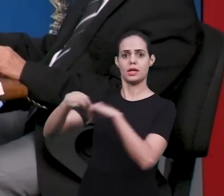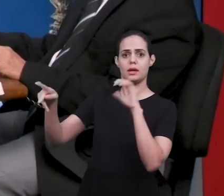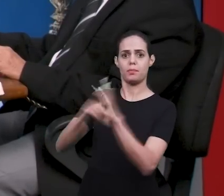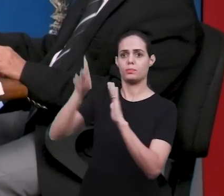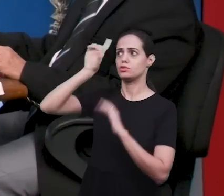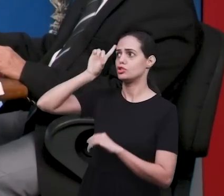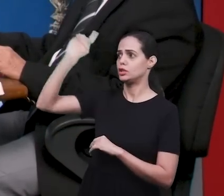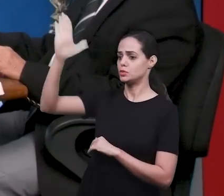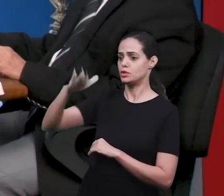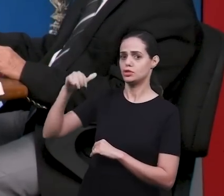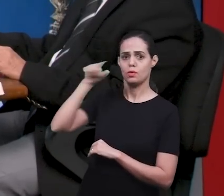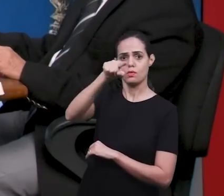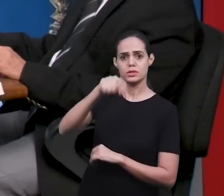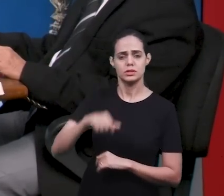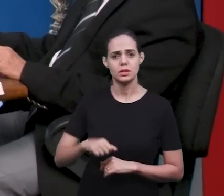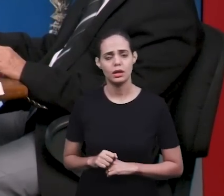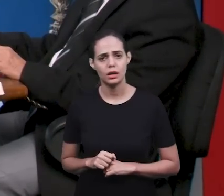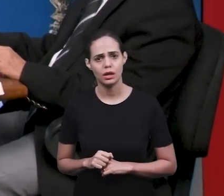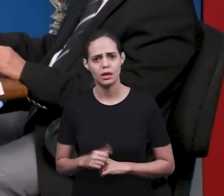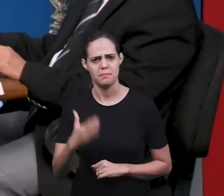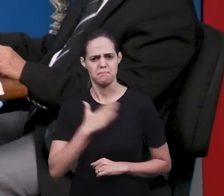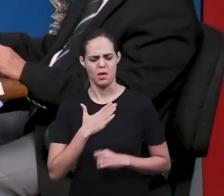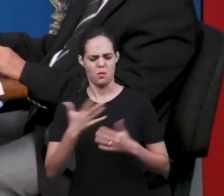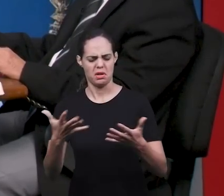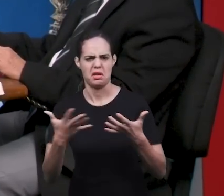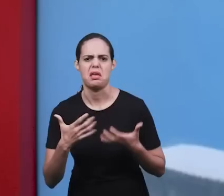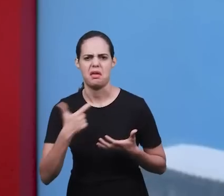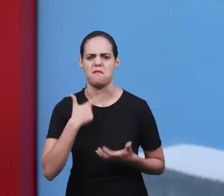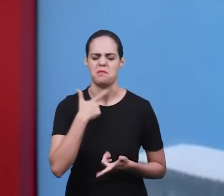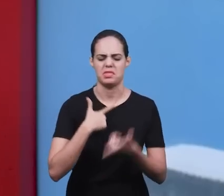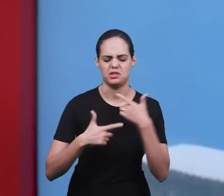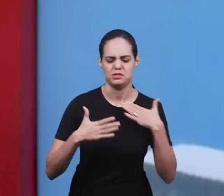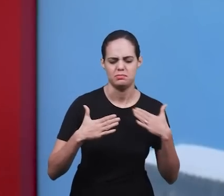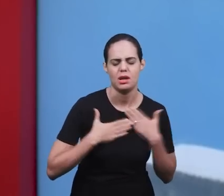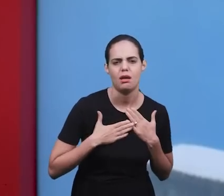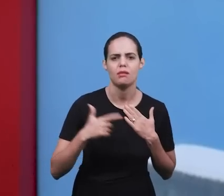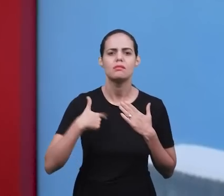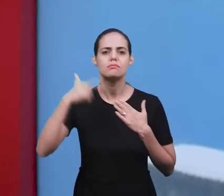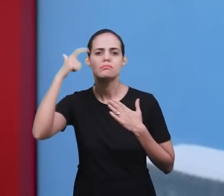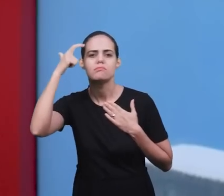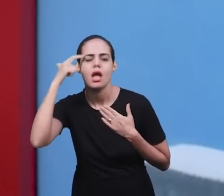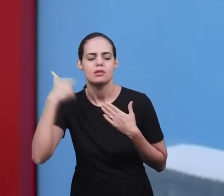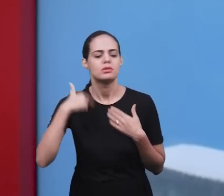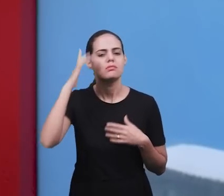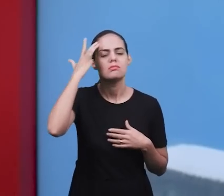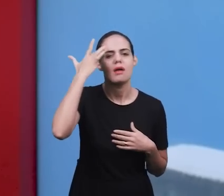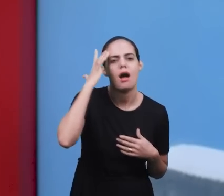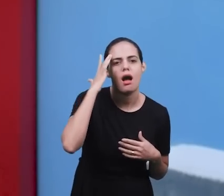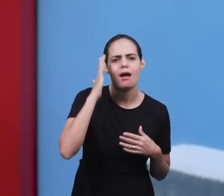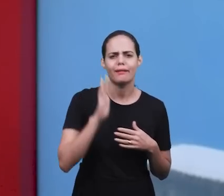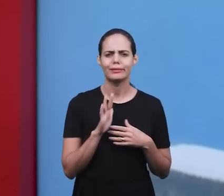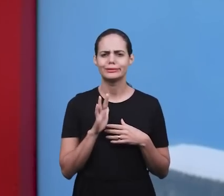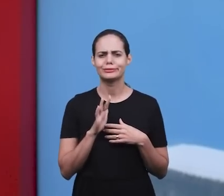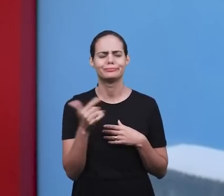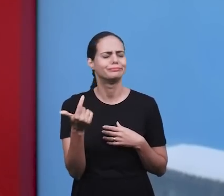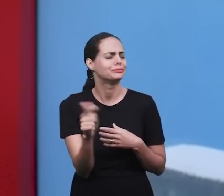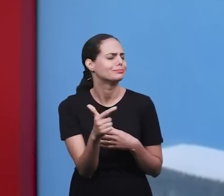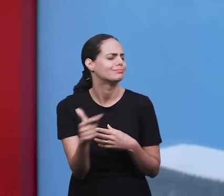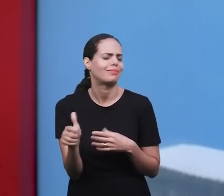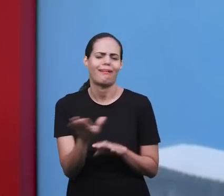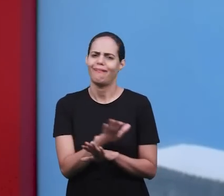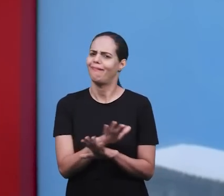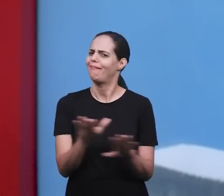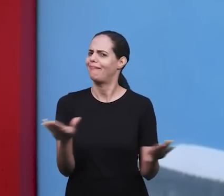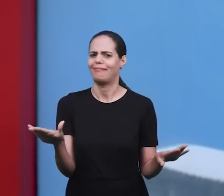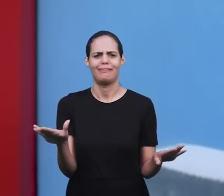nosso. É para fazermos o que nós queremos. Agora eu faço assim, agora eu saio, faço um negócio diferente. Não tem isso. Isso